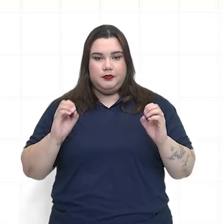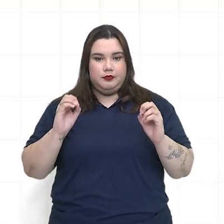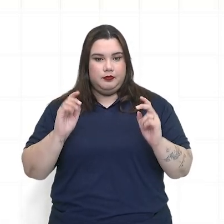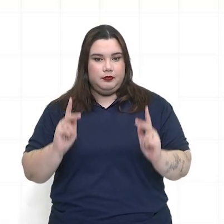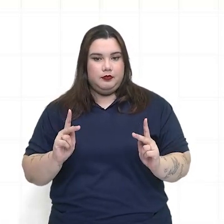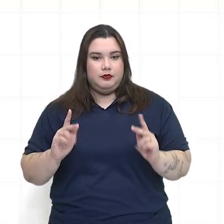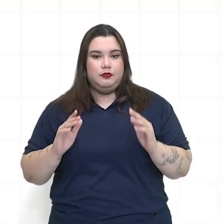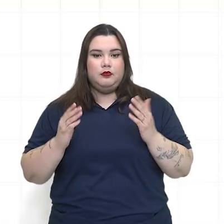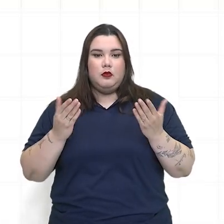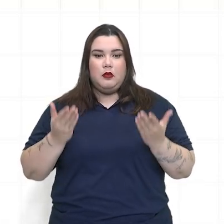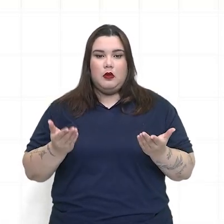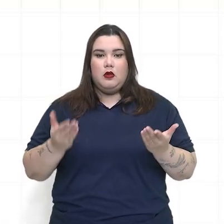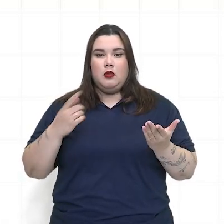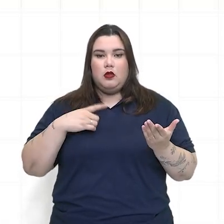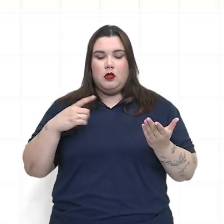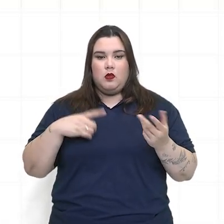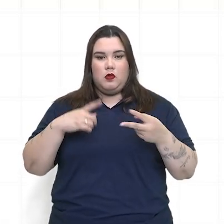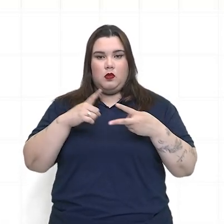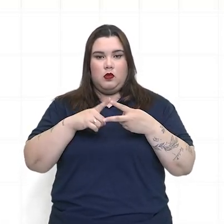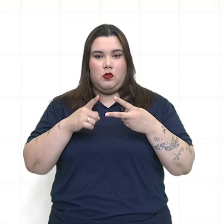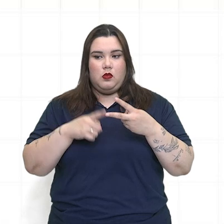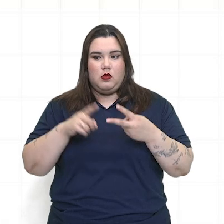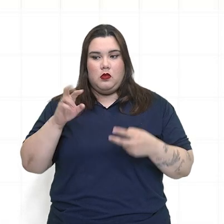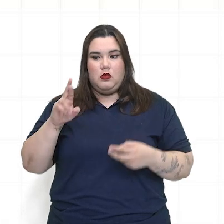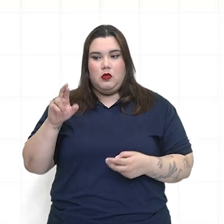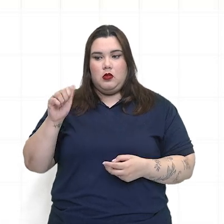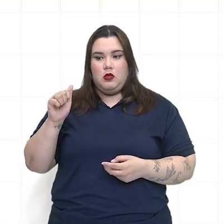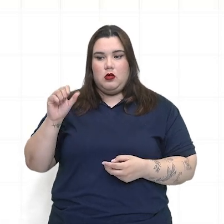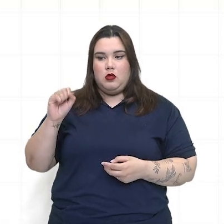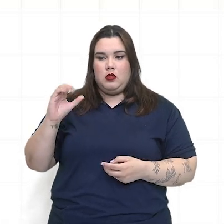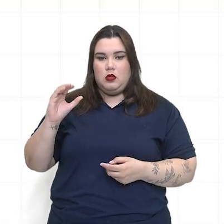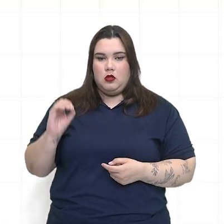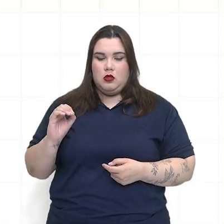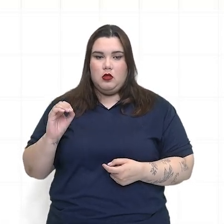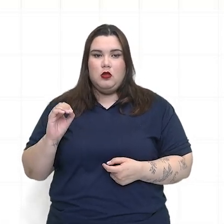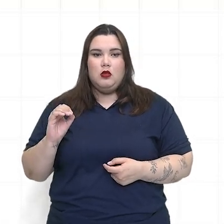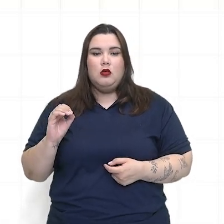Então, nós temos aqui, ó, o ângulo raso,